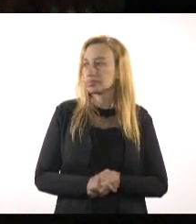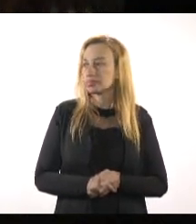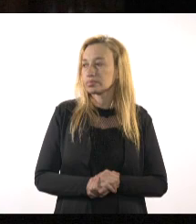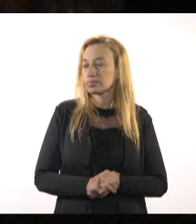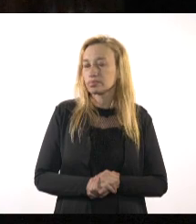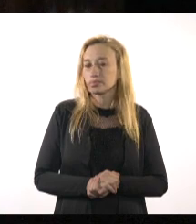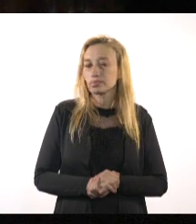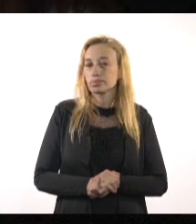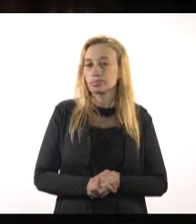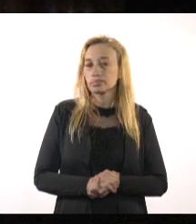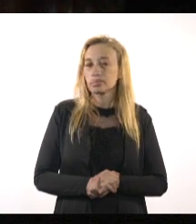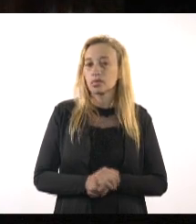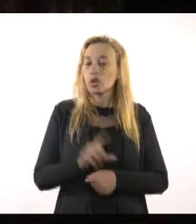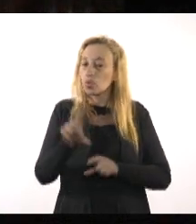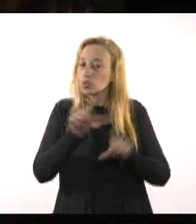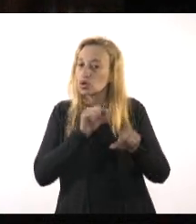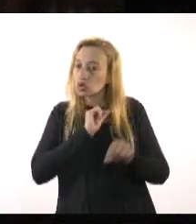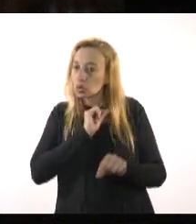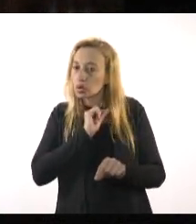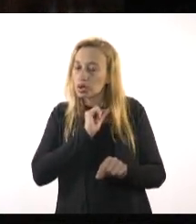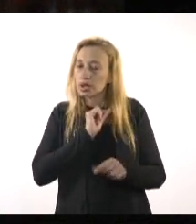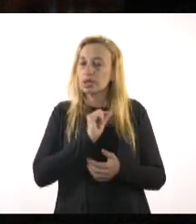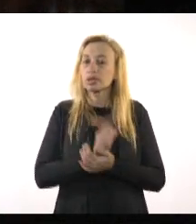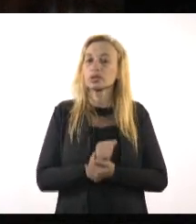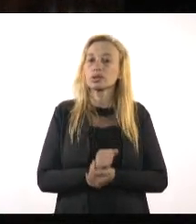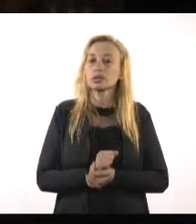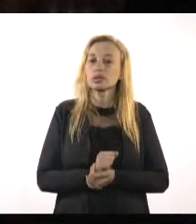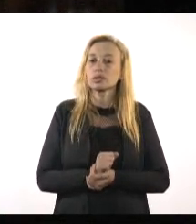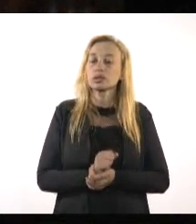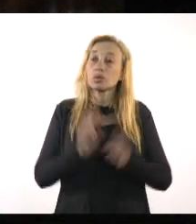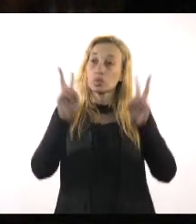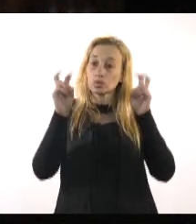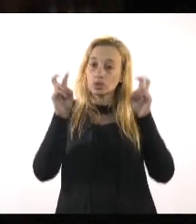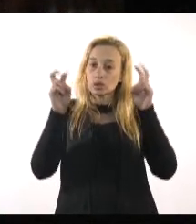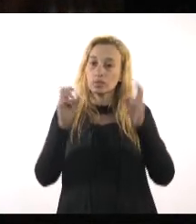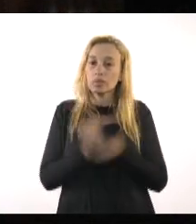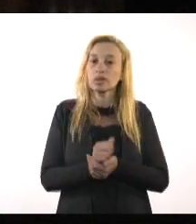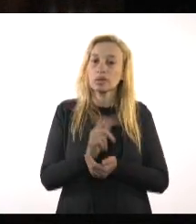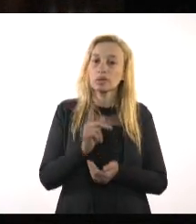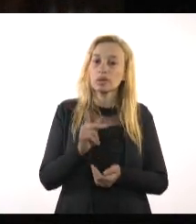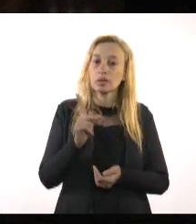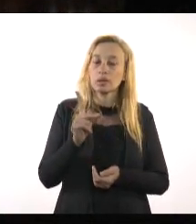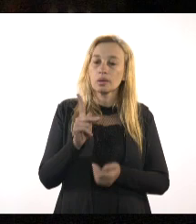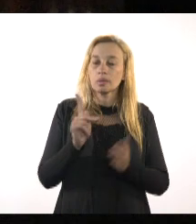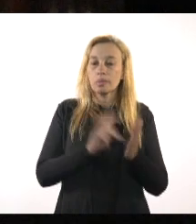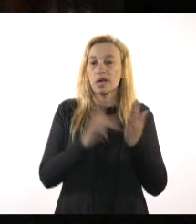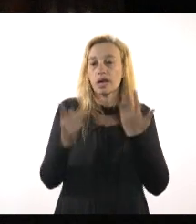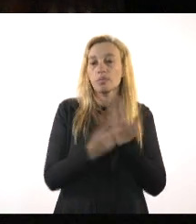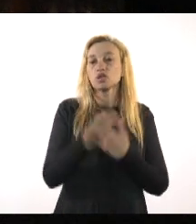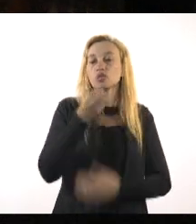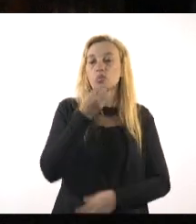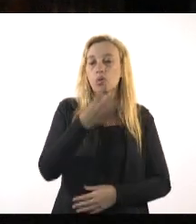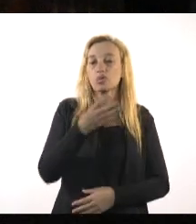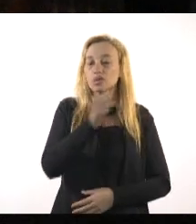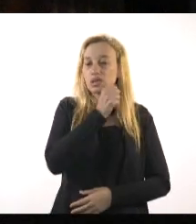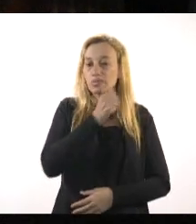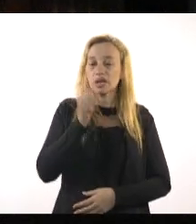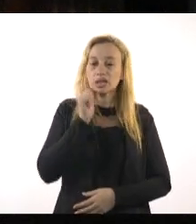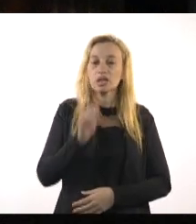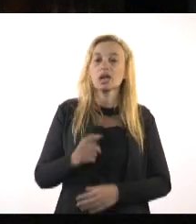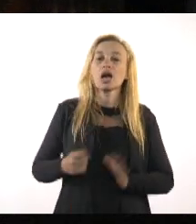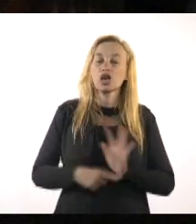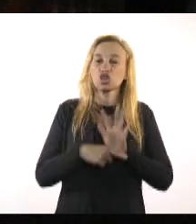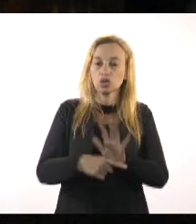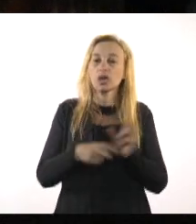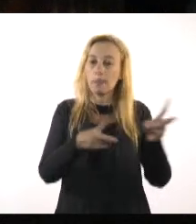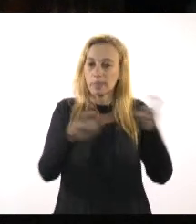sacada ao escolher o tema da parábola do bom samaritano para ajudar a gente a